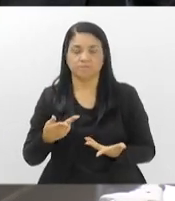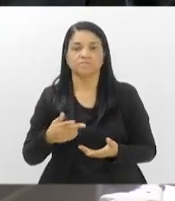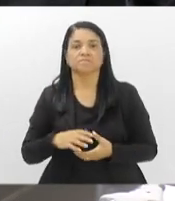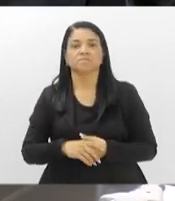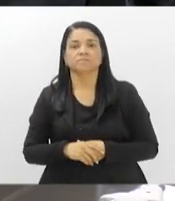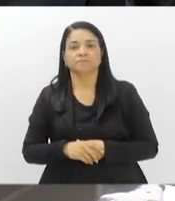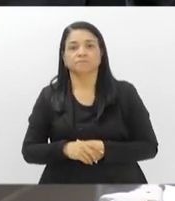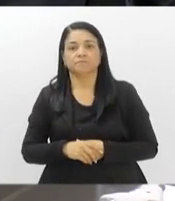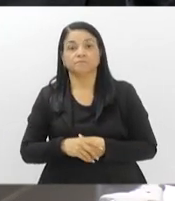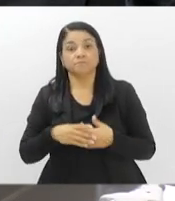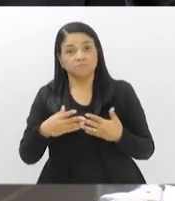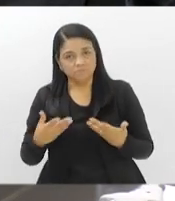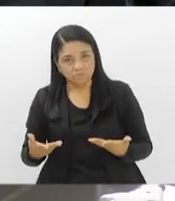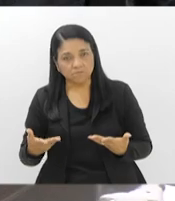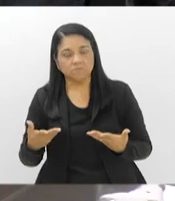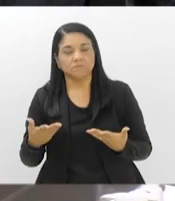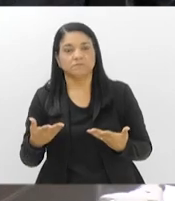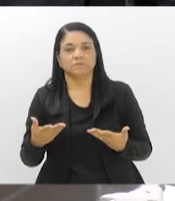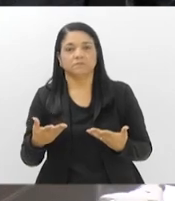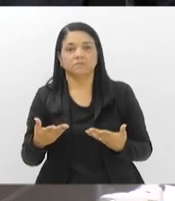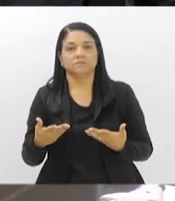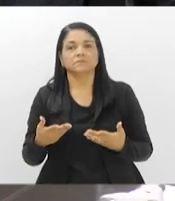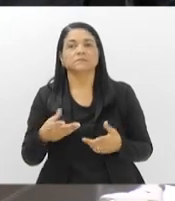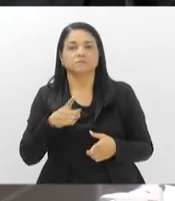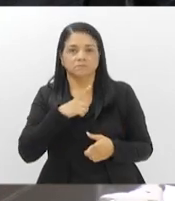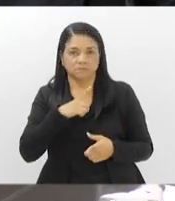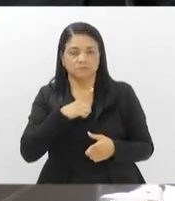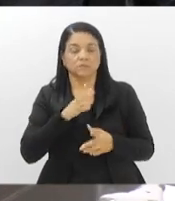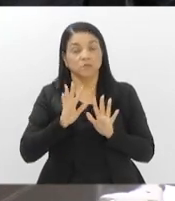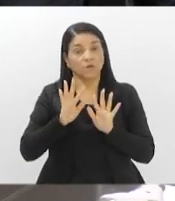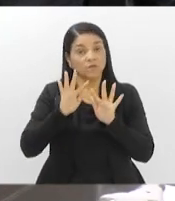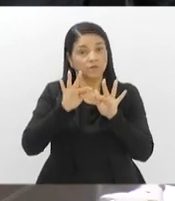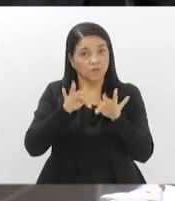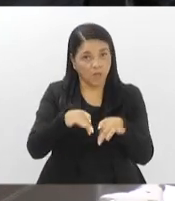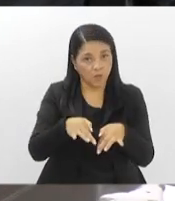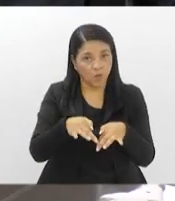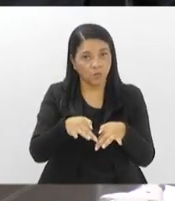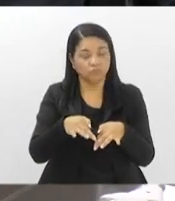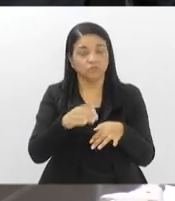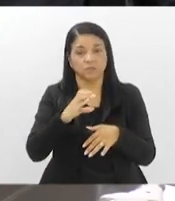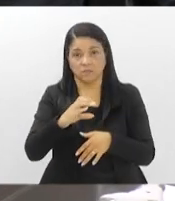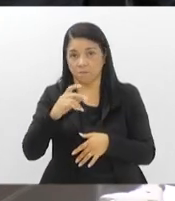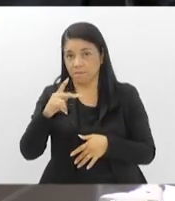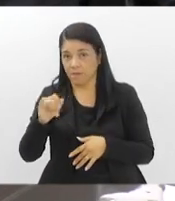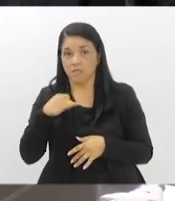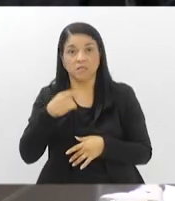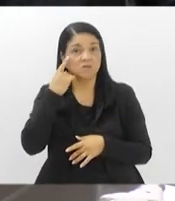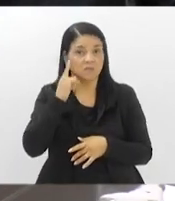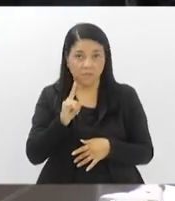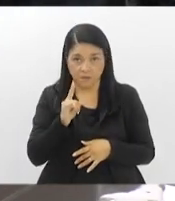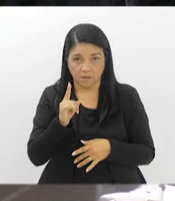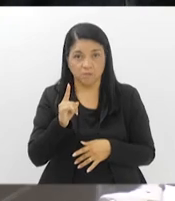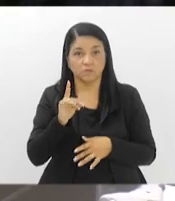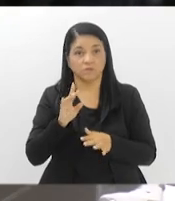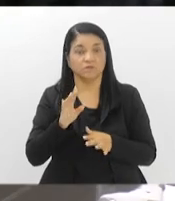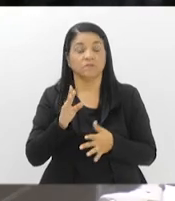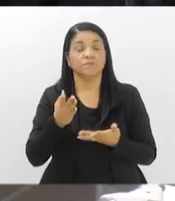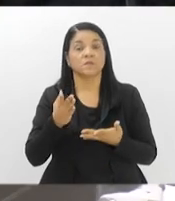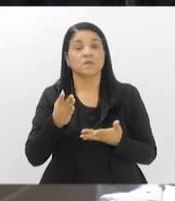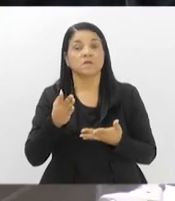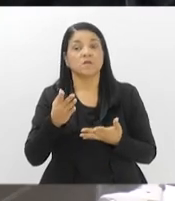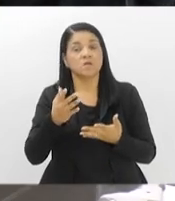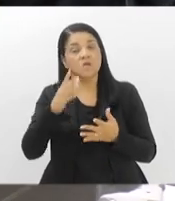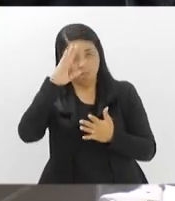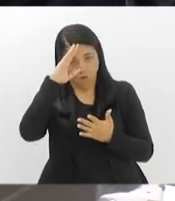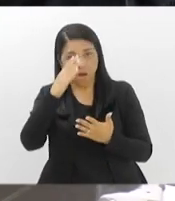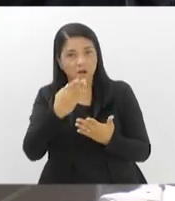saúde é isso eu acho que a gente vai ter sim ao final ainda que não saibamos como será o final dessa CPI eu